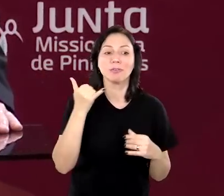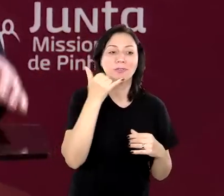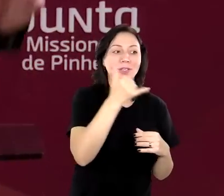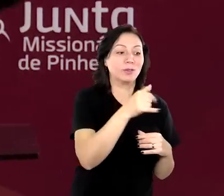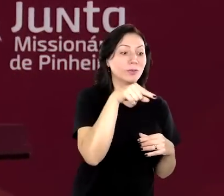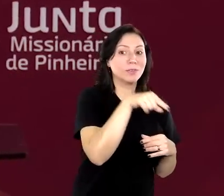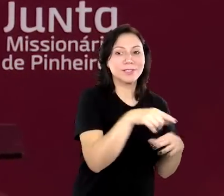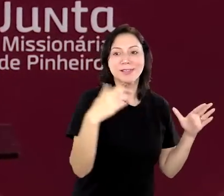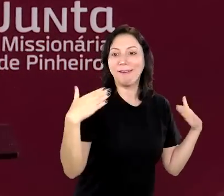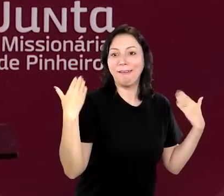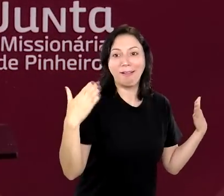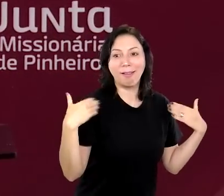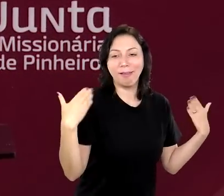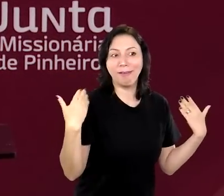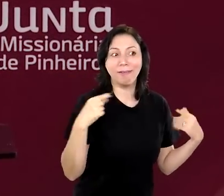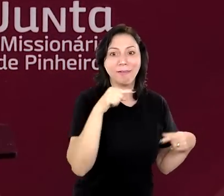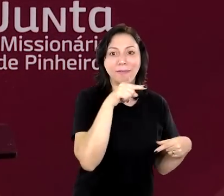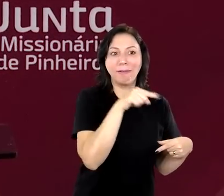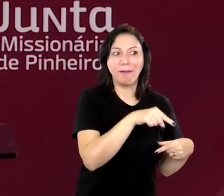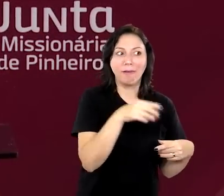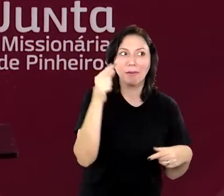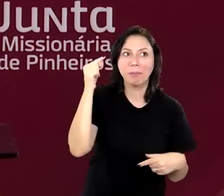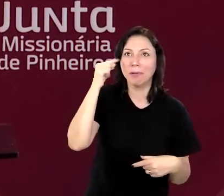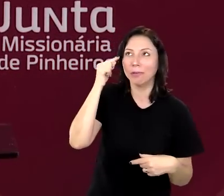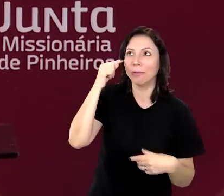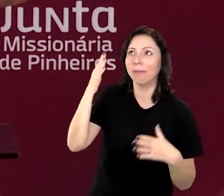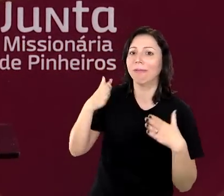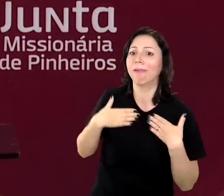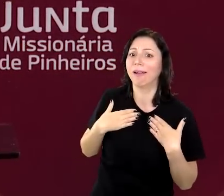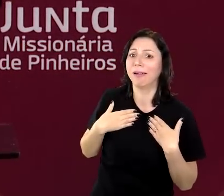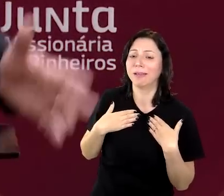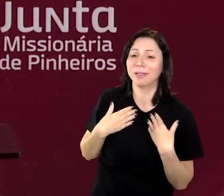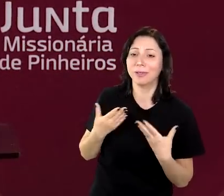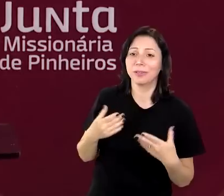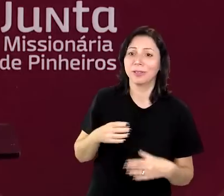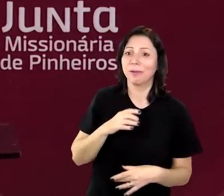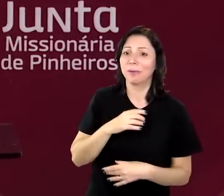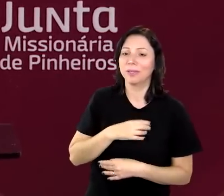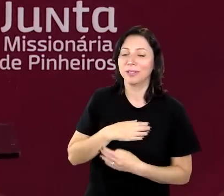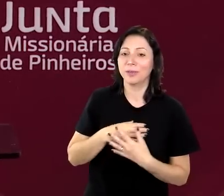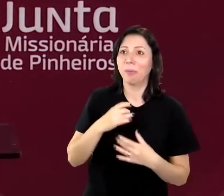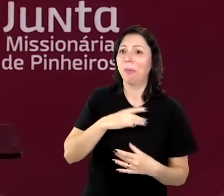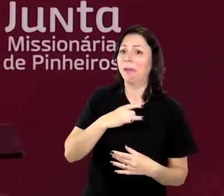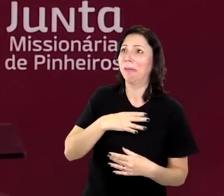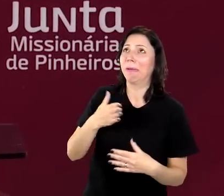contigo. Então aquilo falou: pronto, agora vamos ver o que resta. Qual é o desafio?